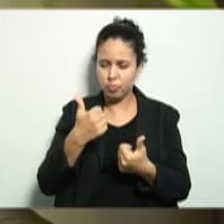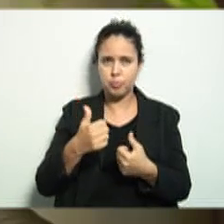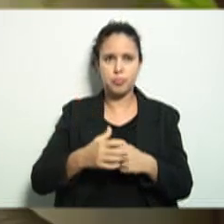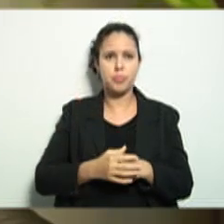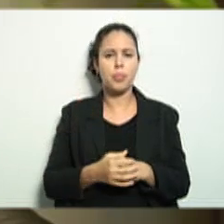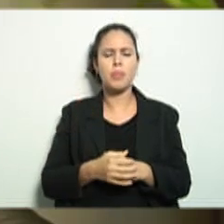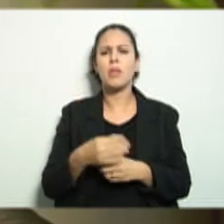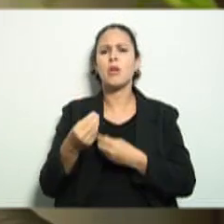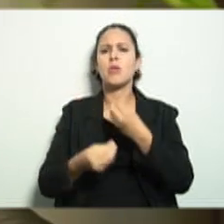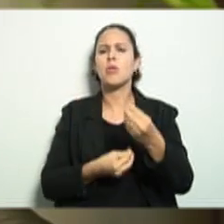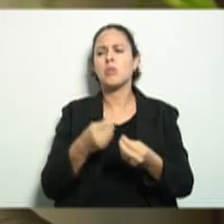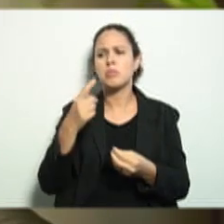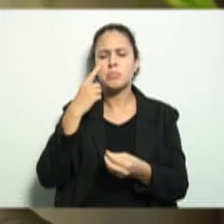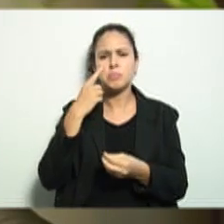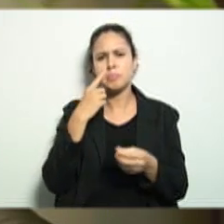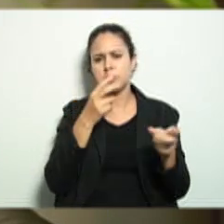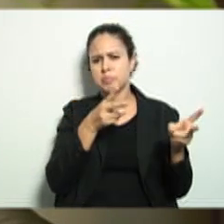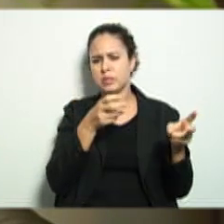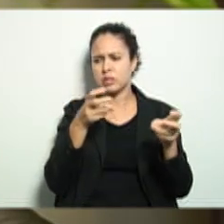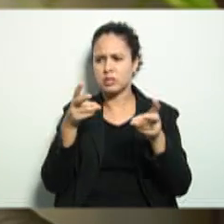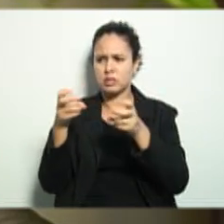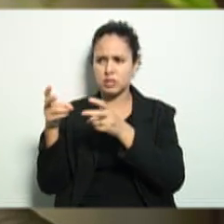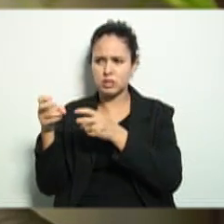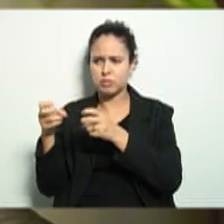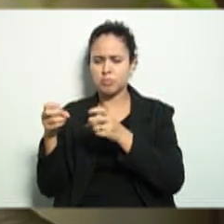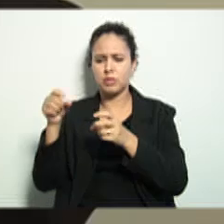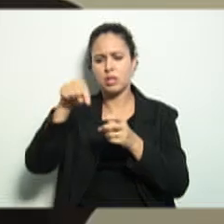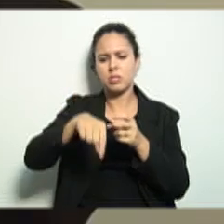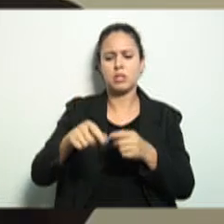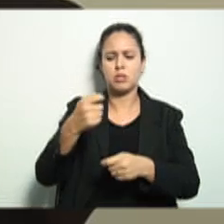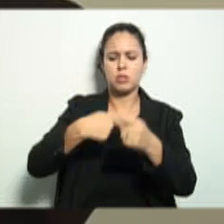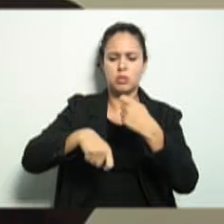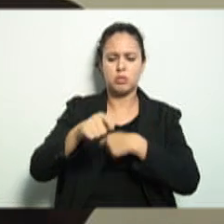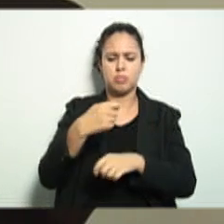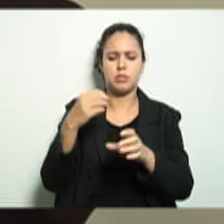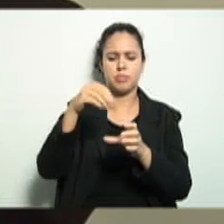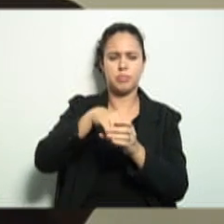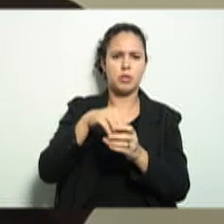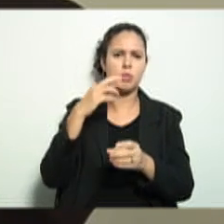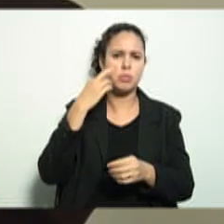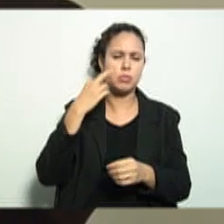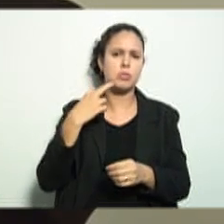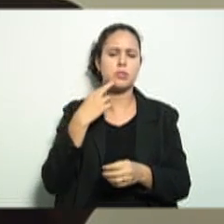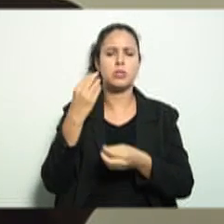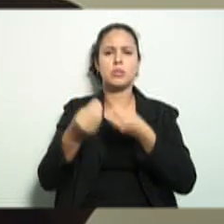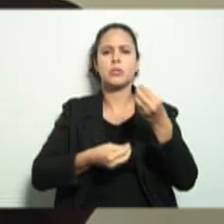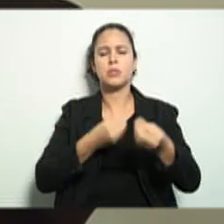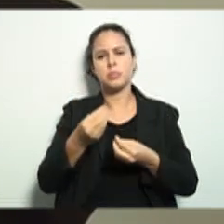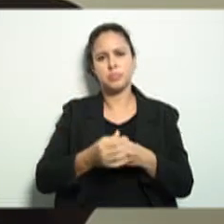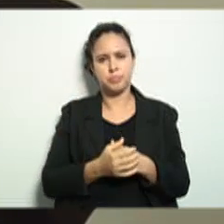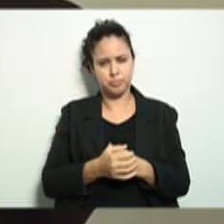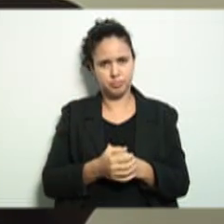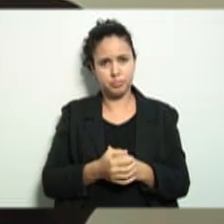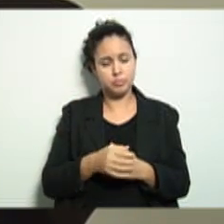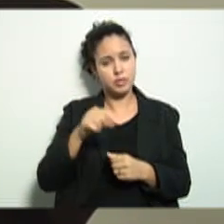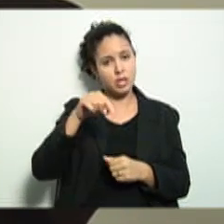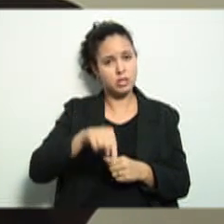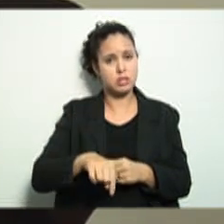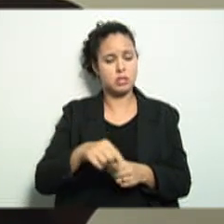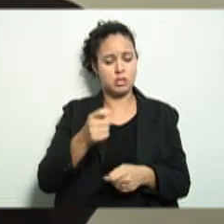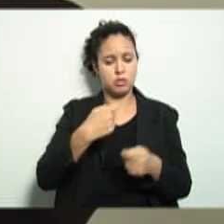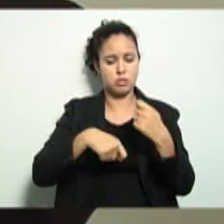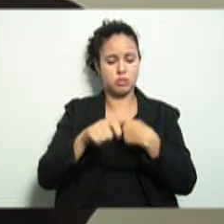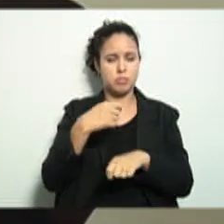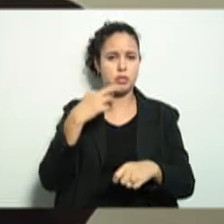Como você analisa as características da economia aqui de Rondônia? nós podemos dizer que a economia de Rondônia